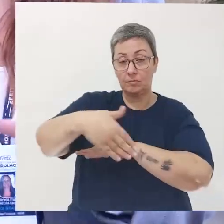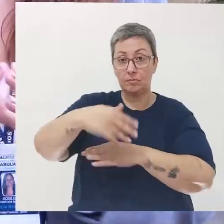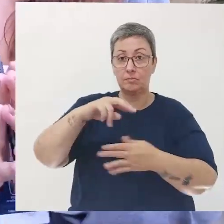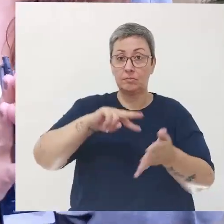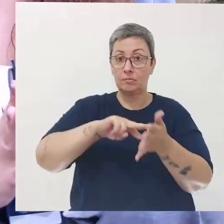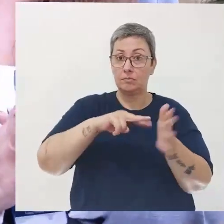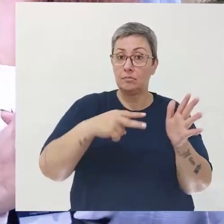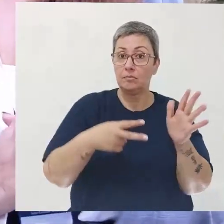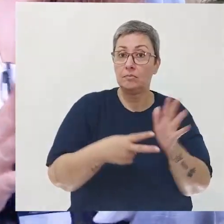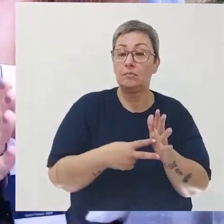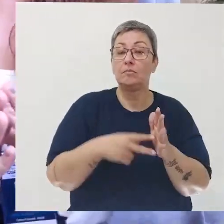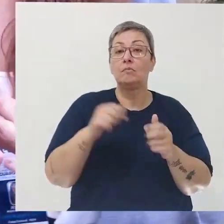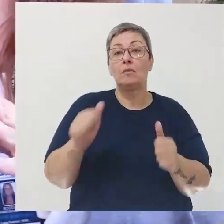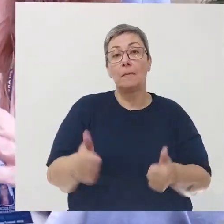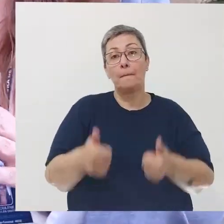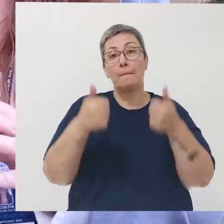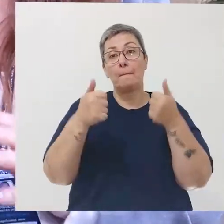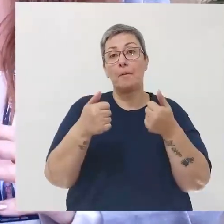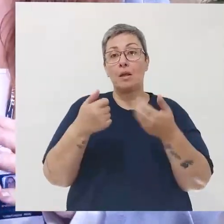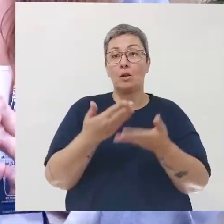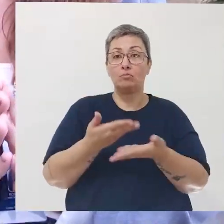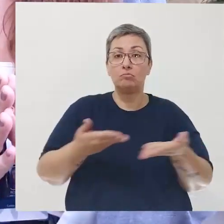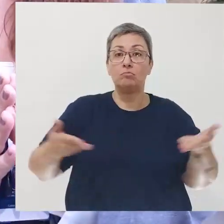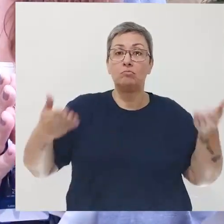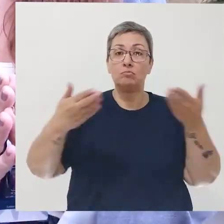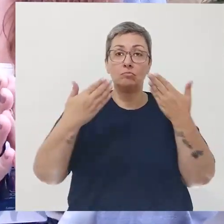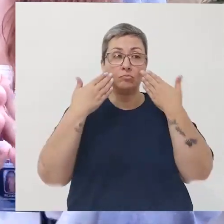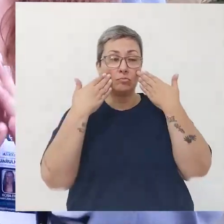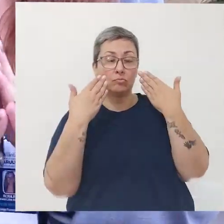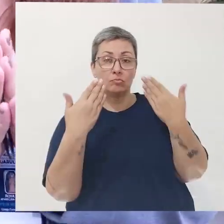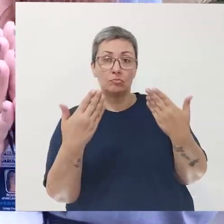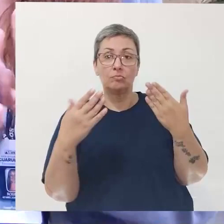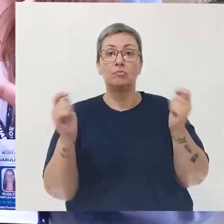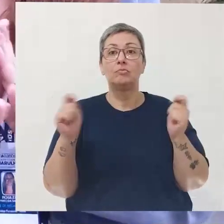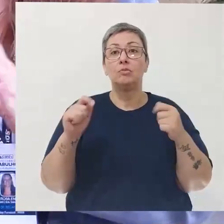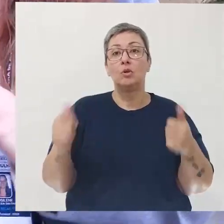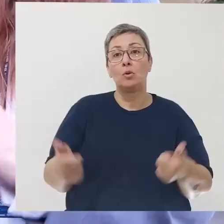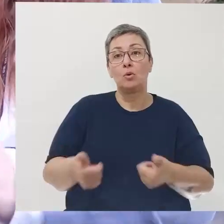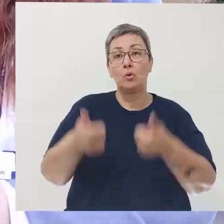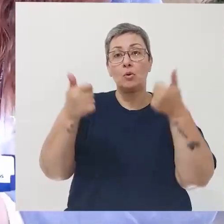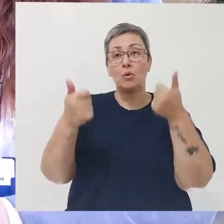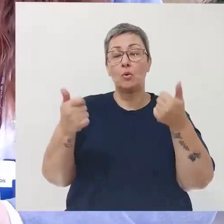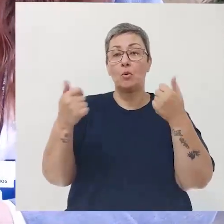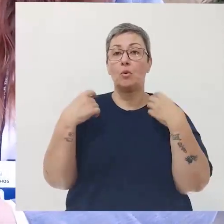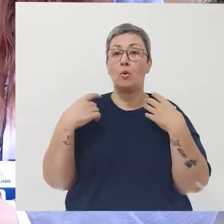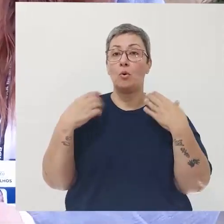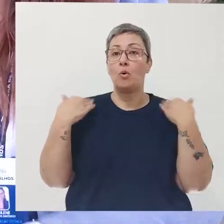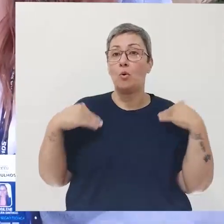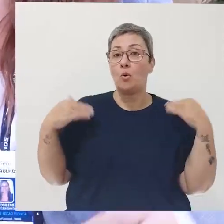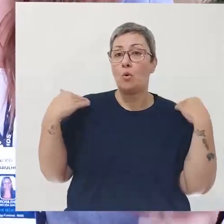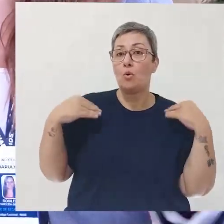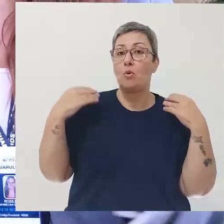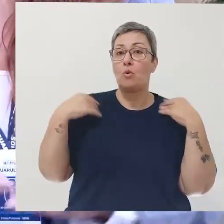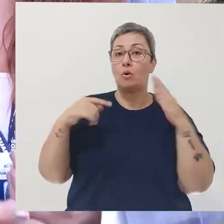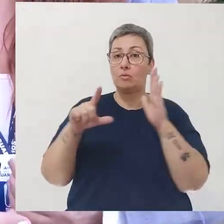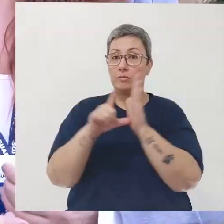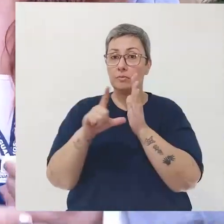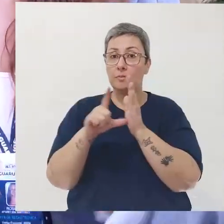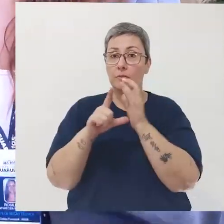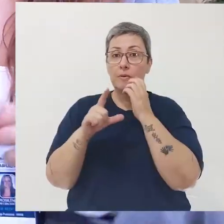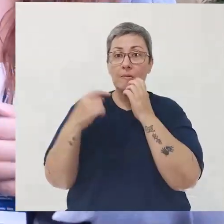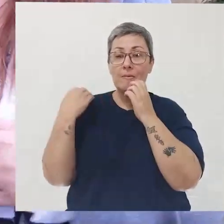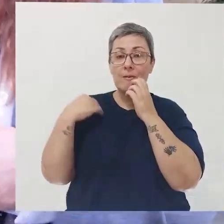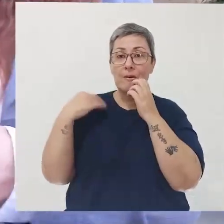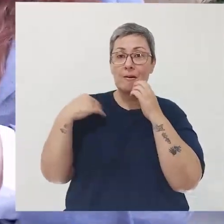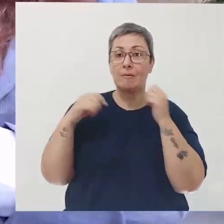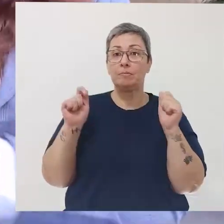pública traduz-se em melhor imagem da cidade, favorecendo o turismo, o comércio